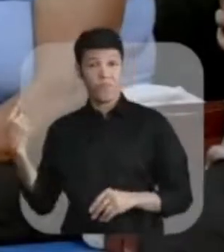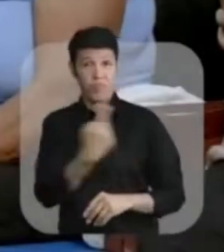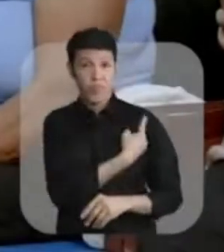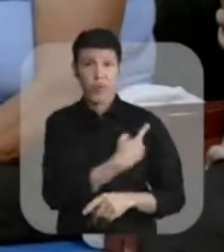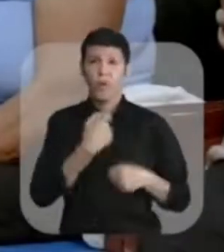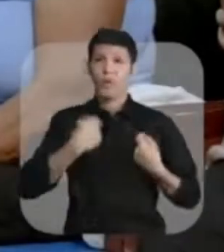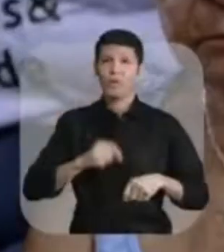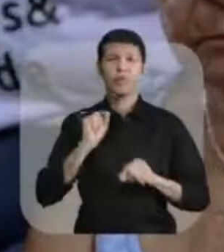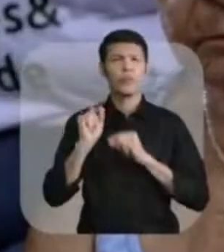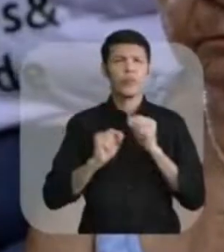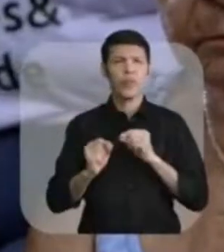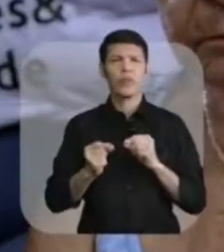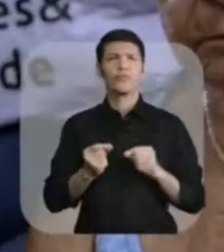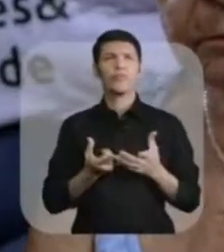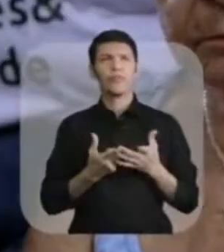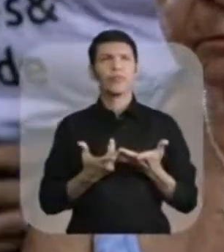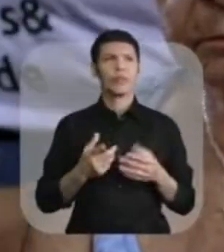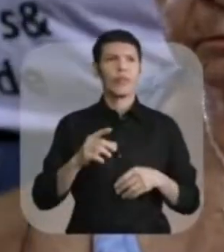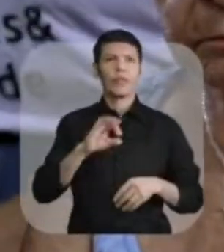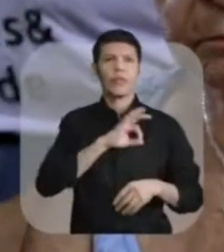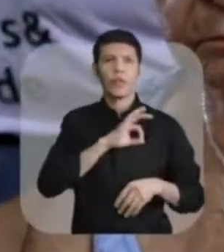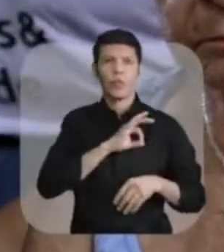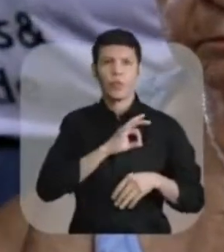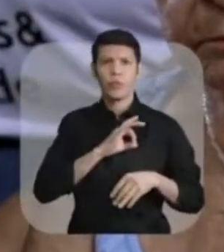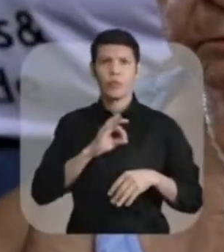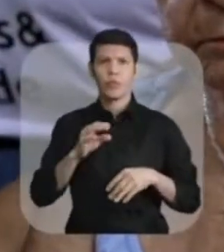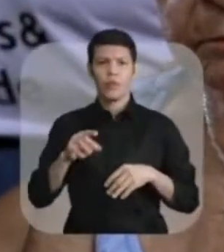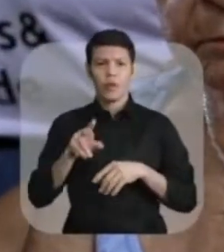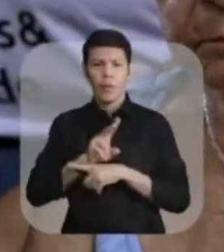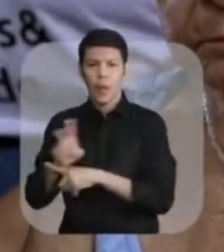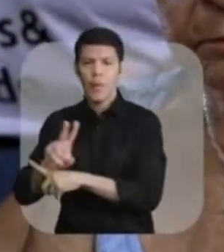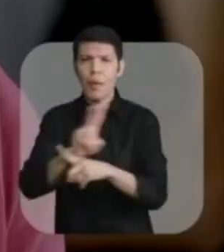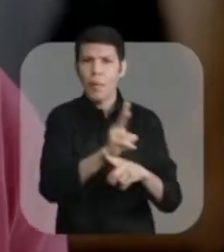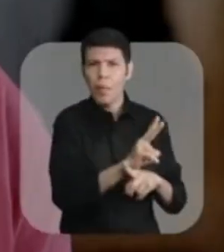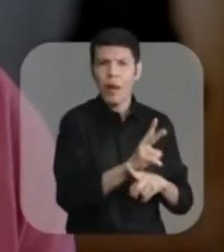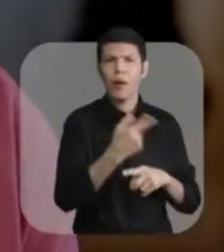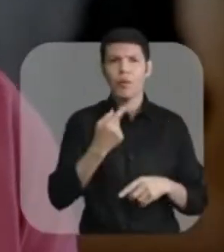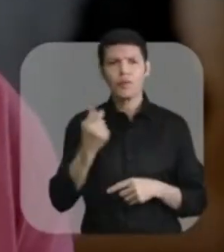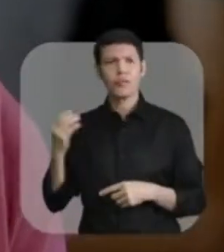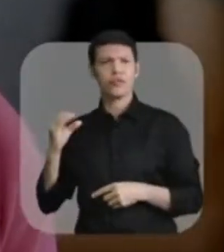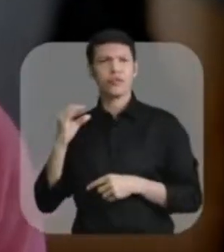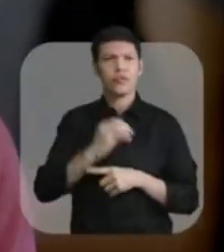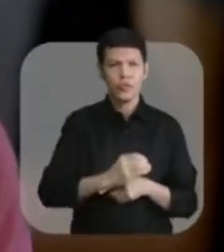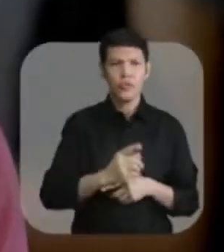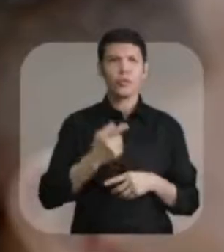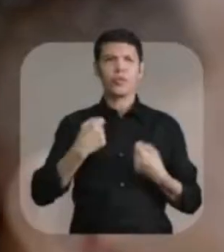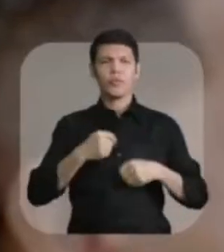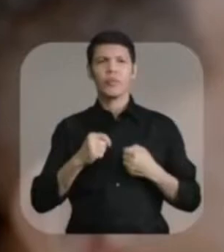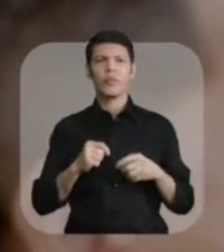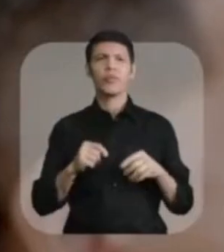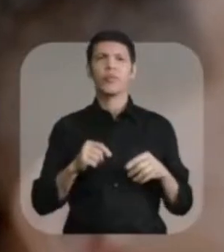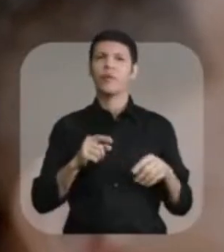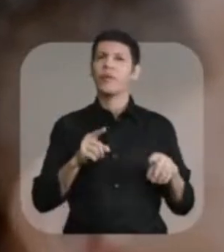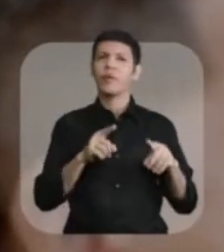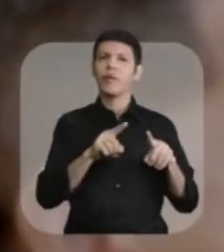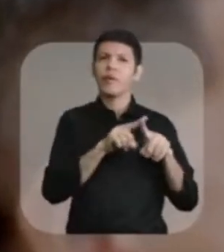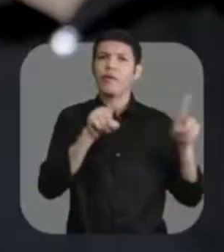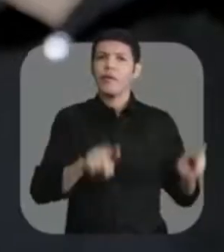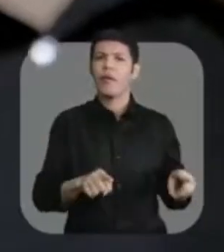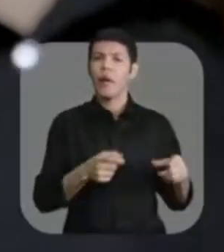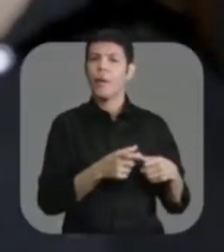precisamos, portanto, dobrar os investimentos na área de segurança, dobrar o efetivo da Polícia